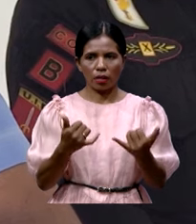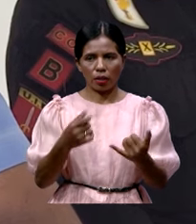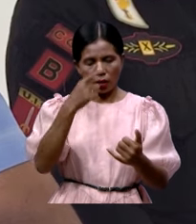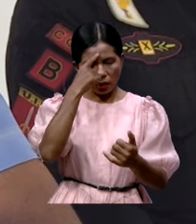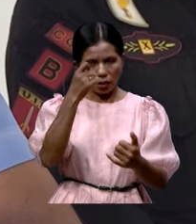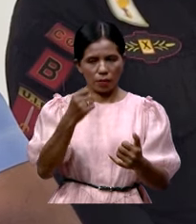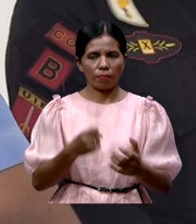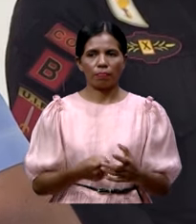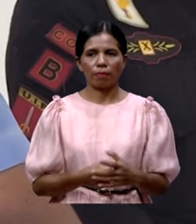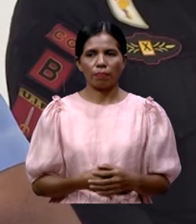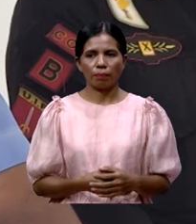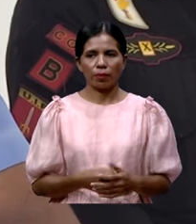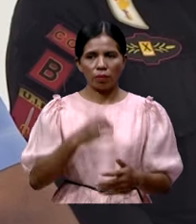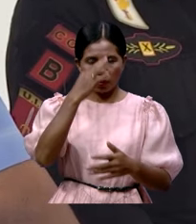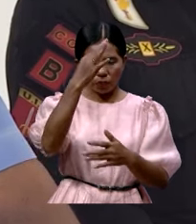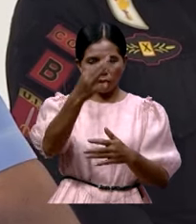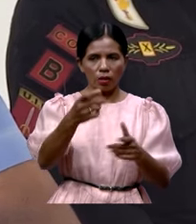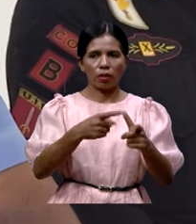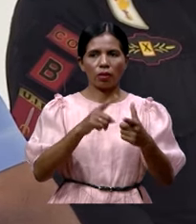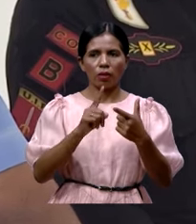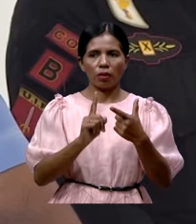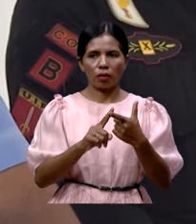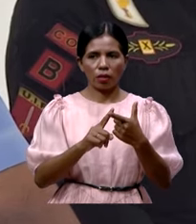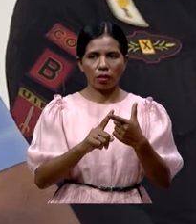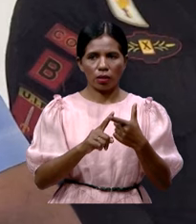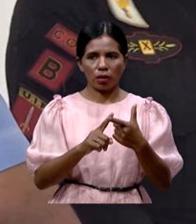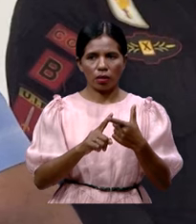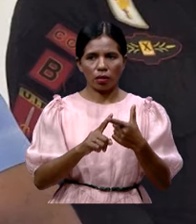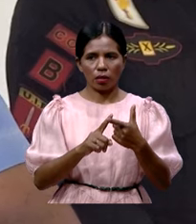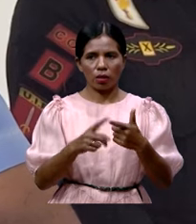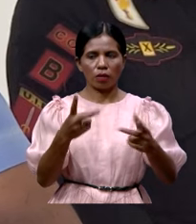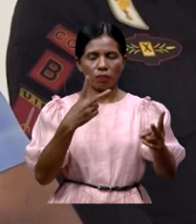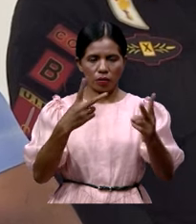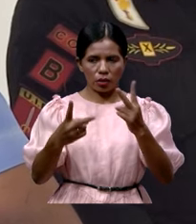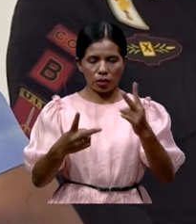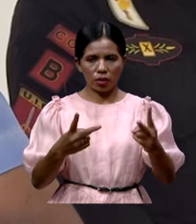ite ba oi depo se acontece visita ite nia